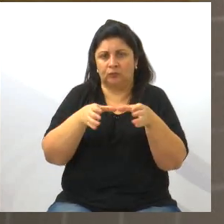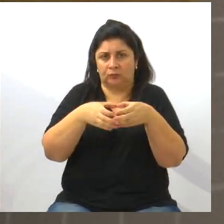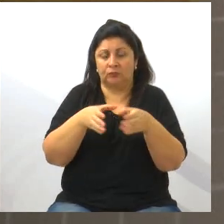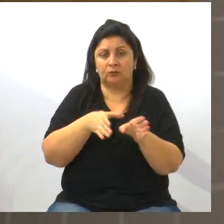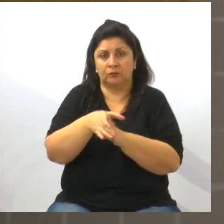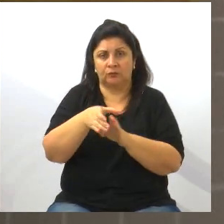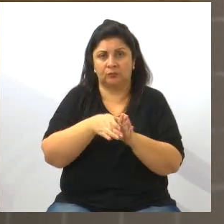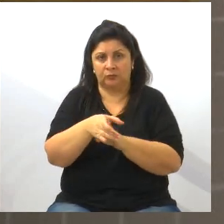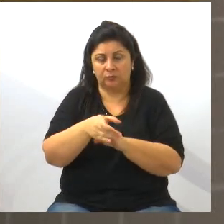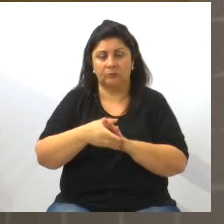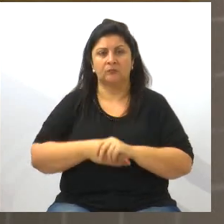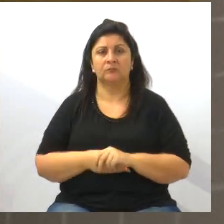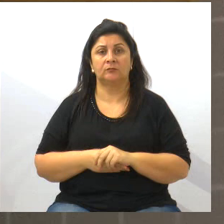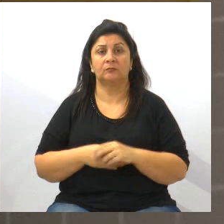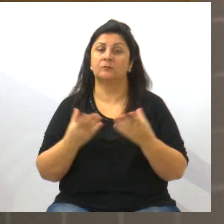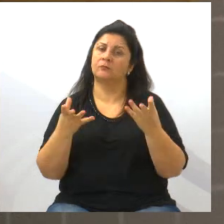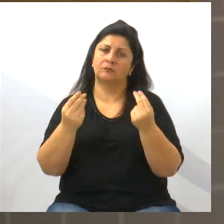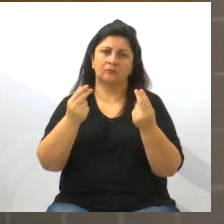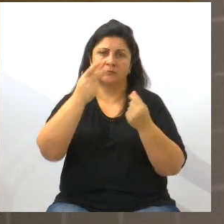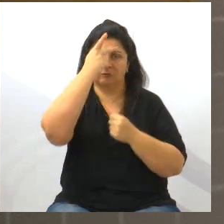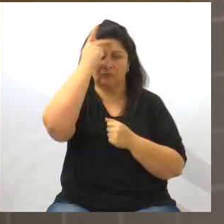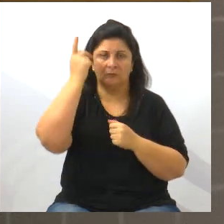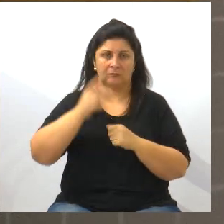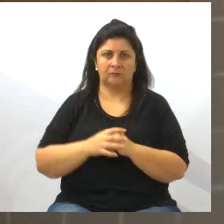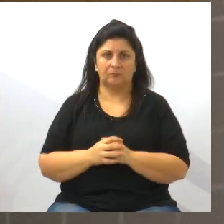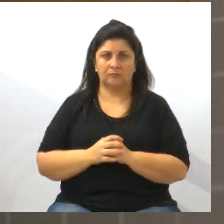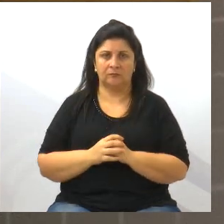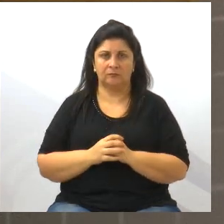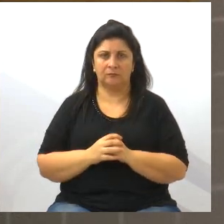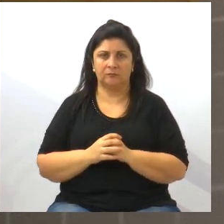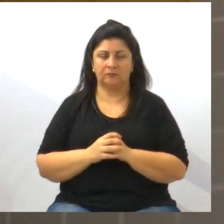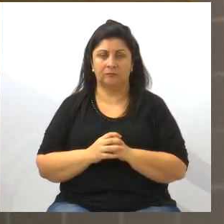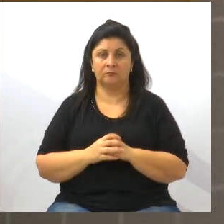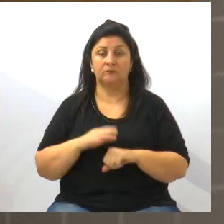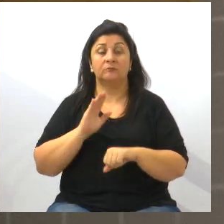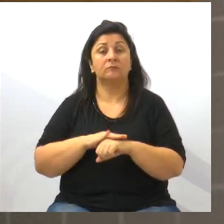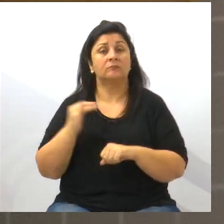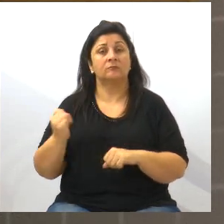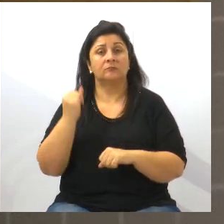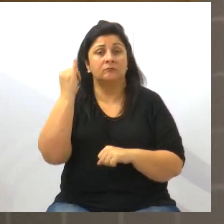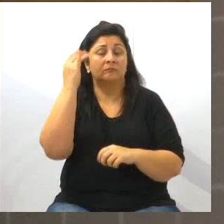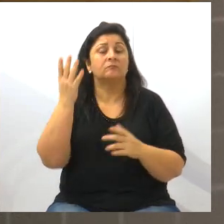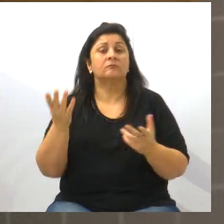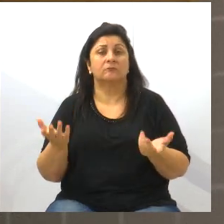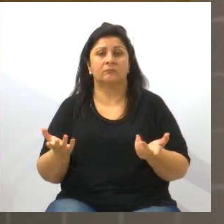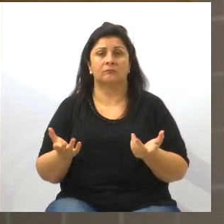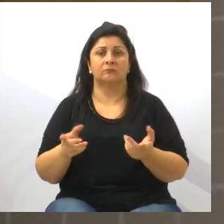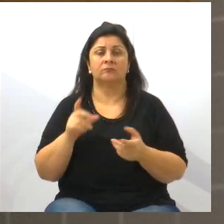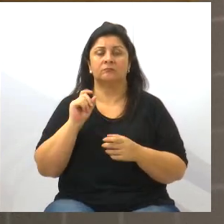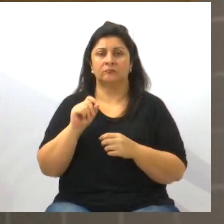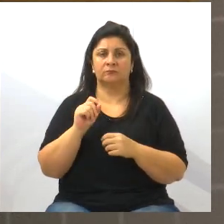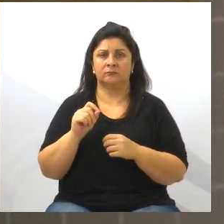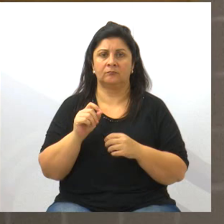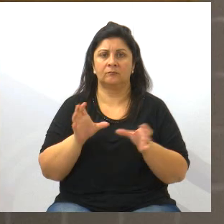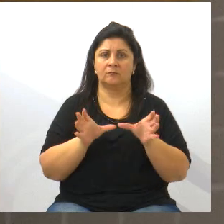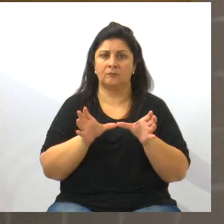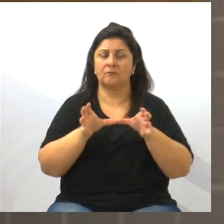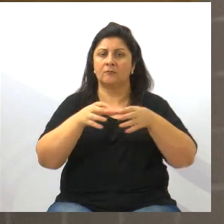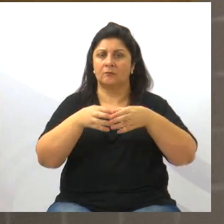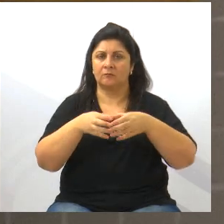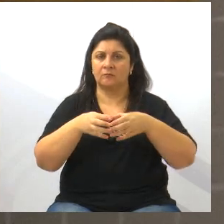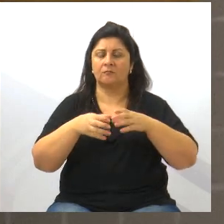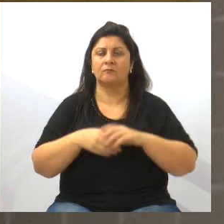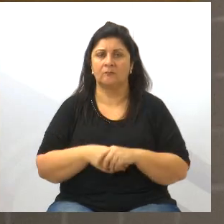ele é formado por várias pessoas. E o que mais interessa dos conselhos são as comissões